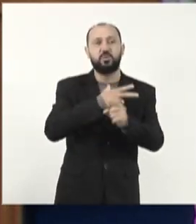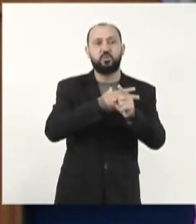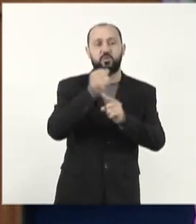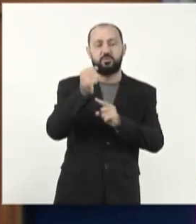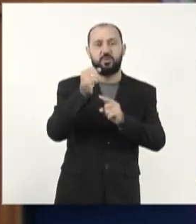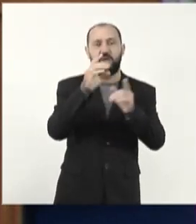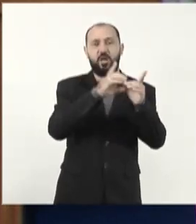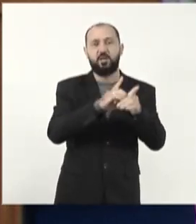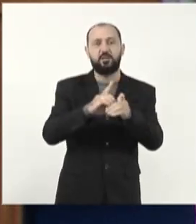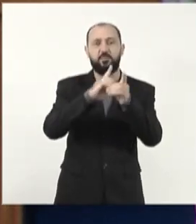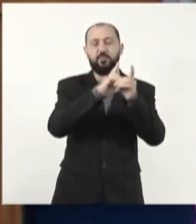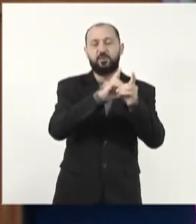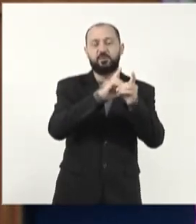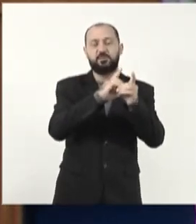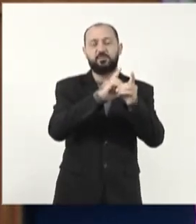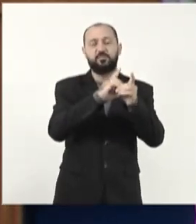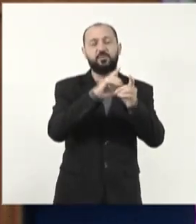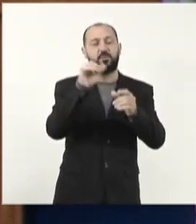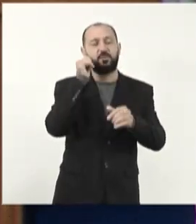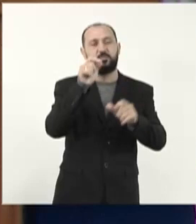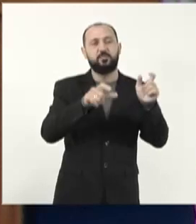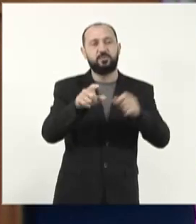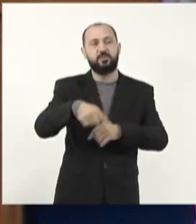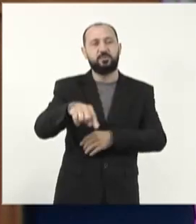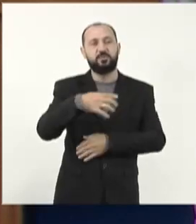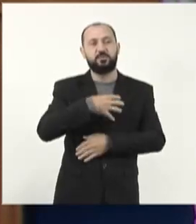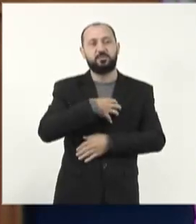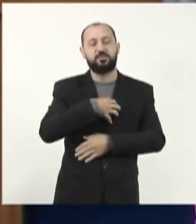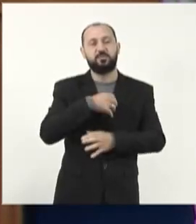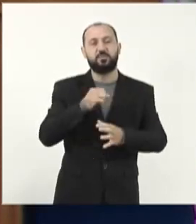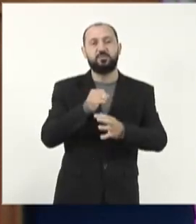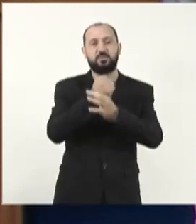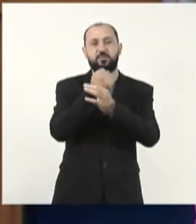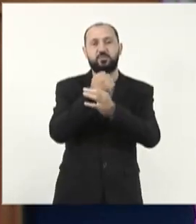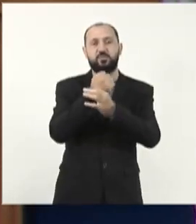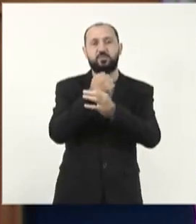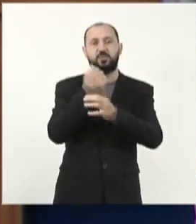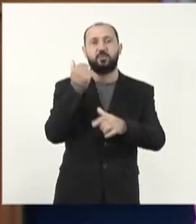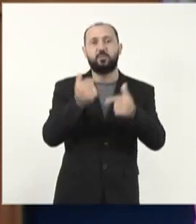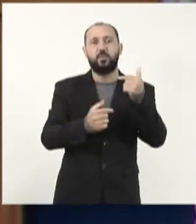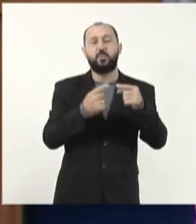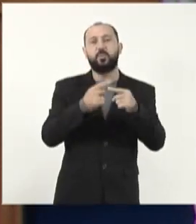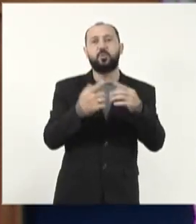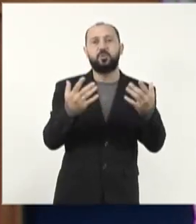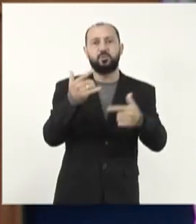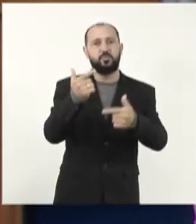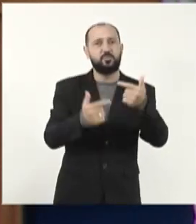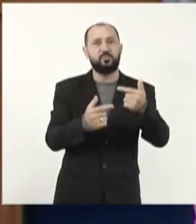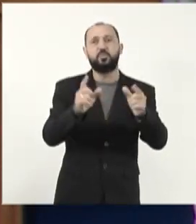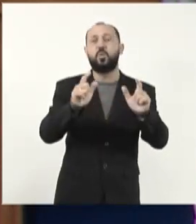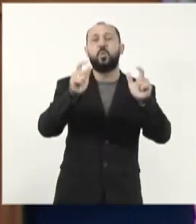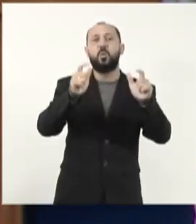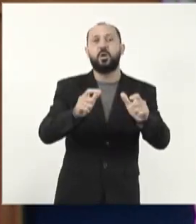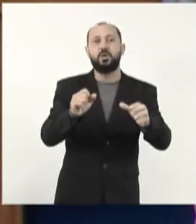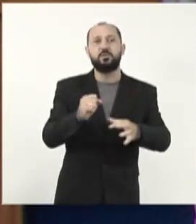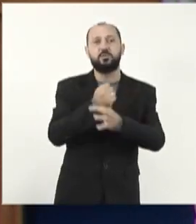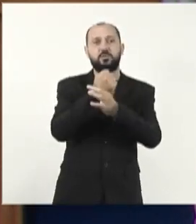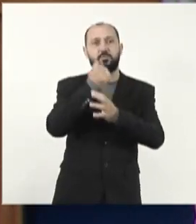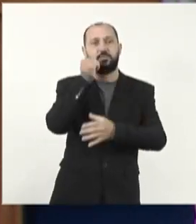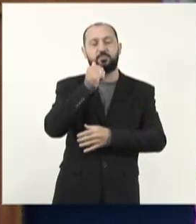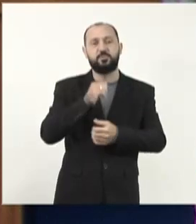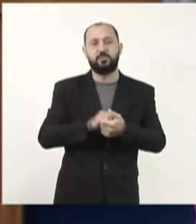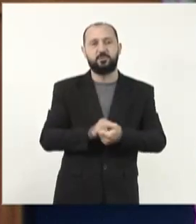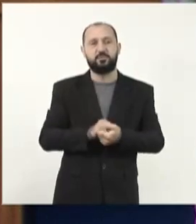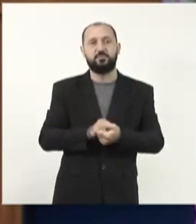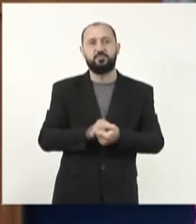a democracia, para que as mulheres se sintam seguras no espaço da política, porque hoje a política não é um espaço seguro para as mulheres.